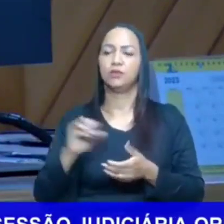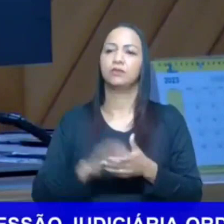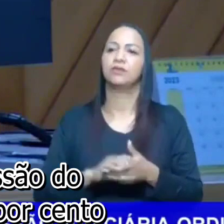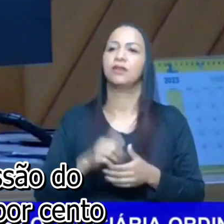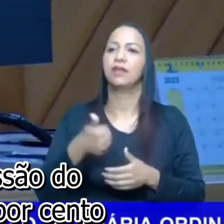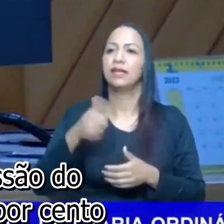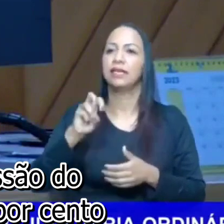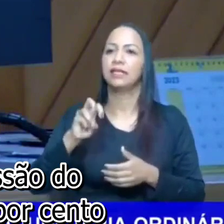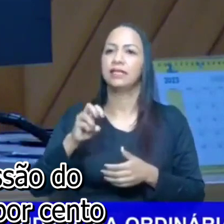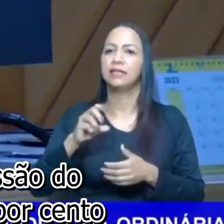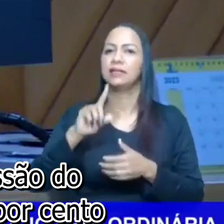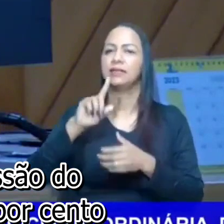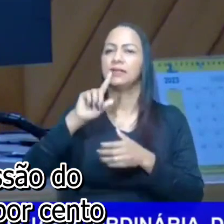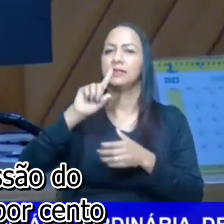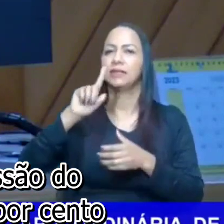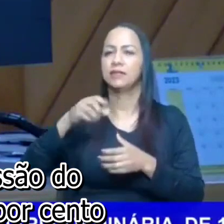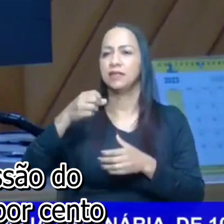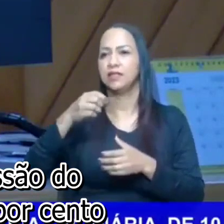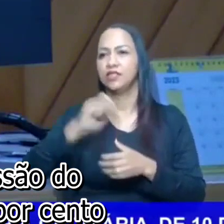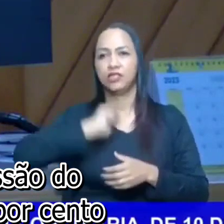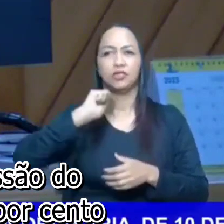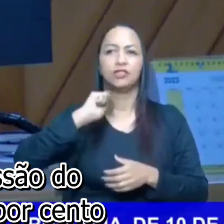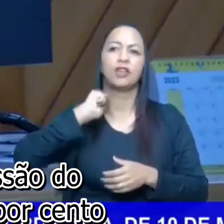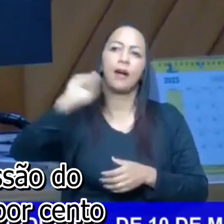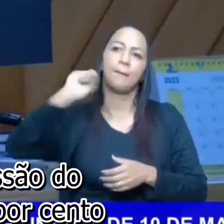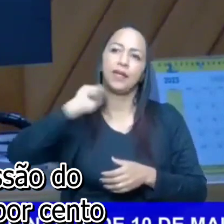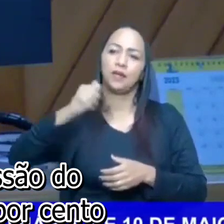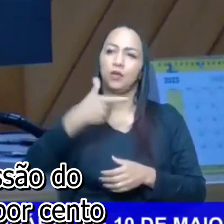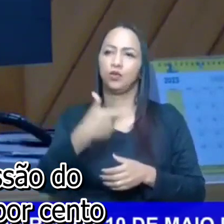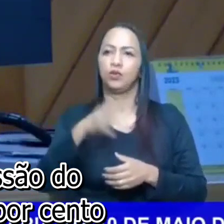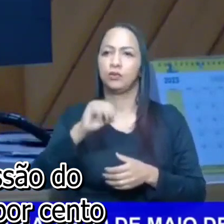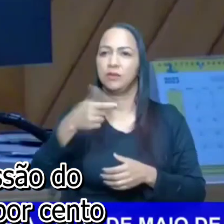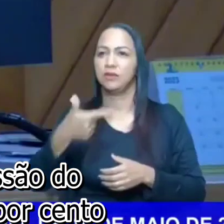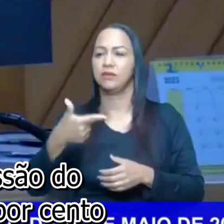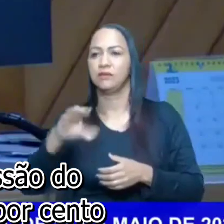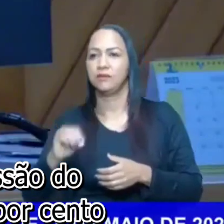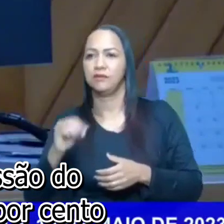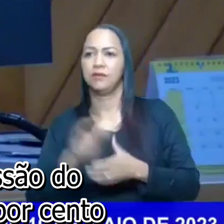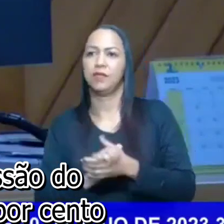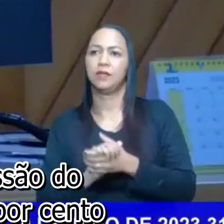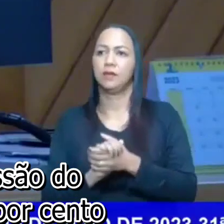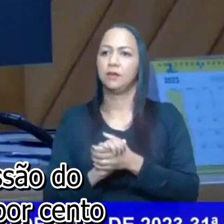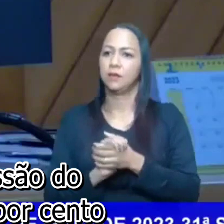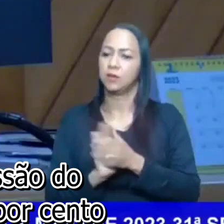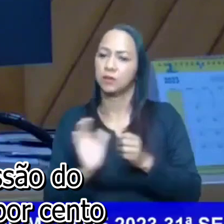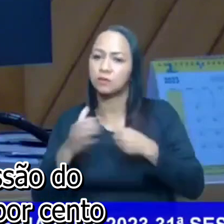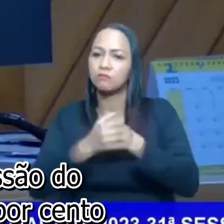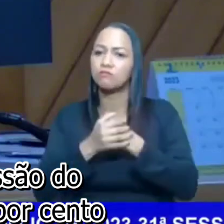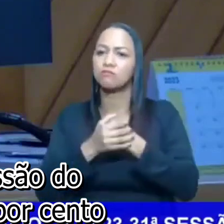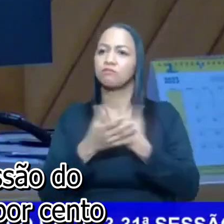15/4/2020. No caso concreto, as irregularidades de omissão do registro de